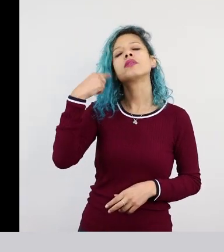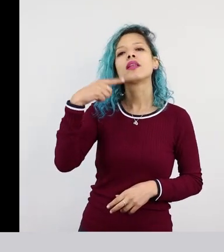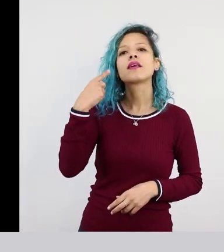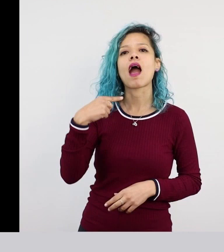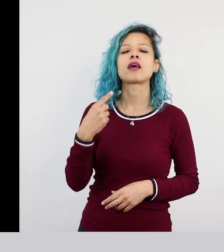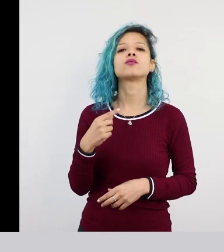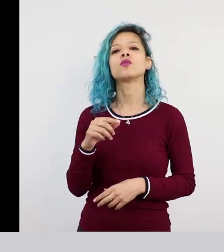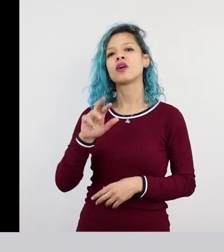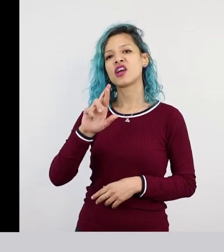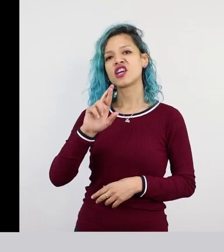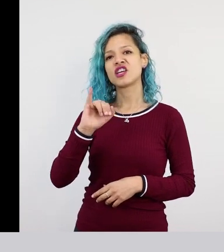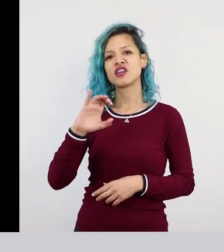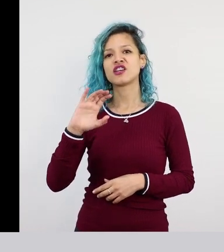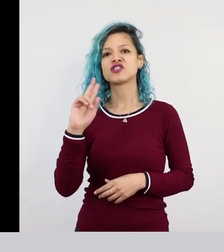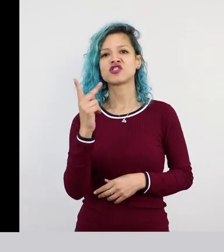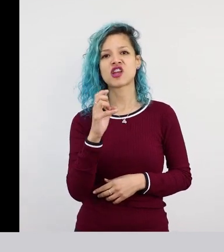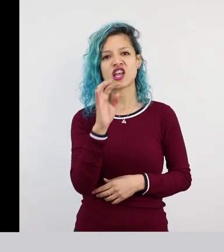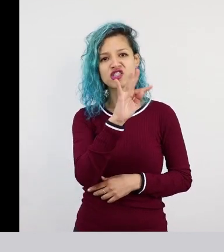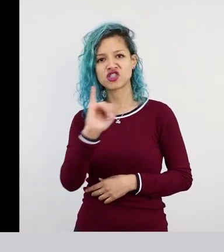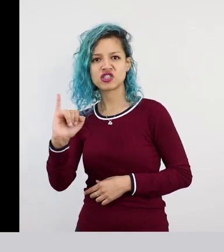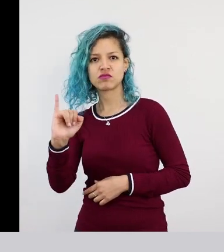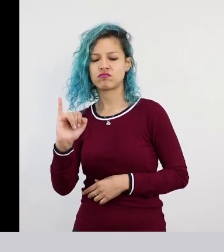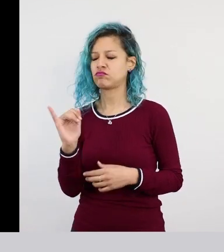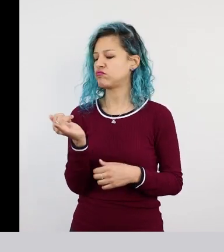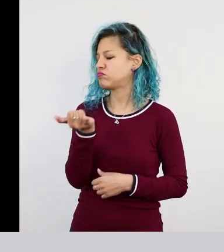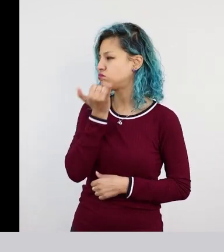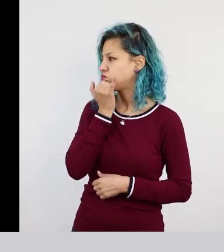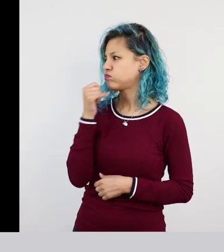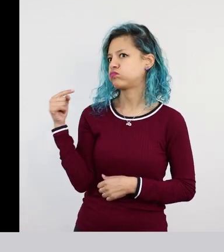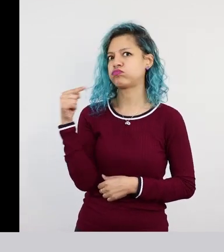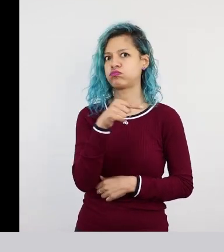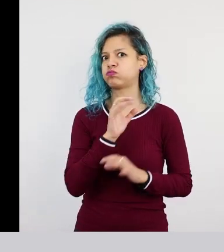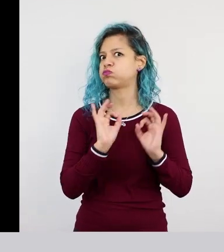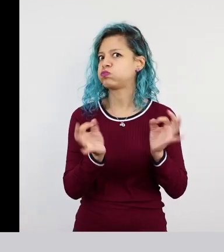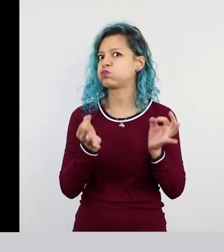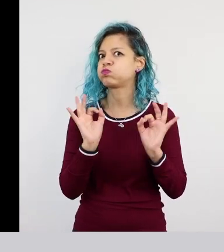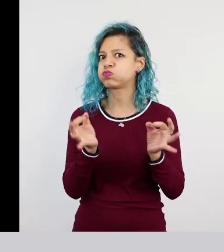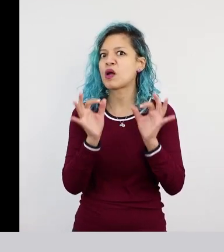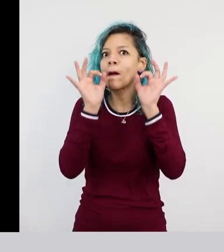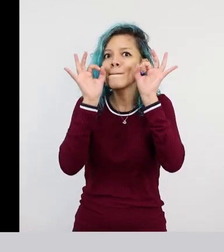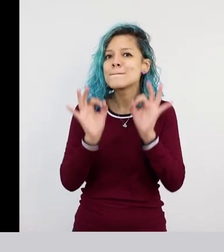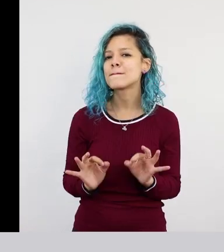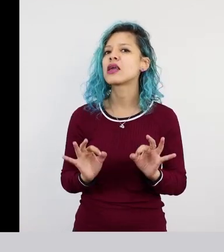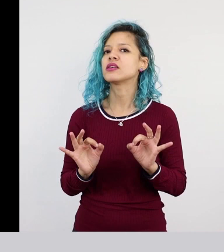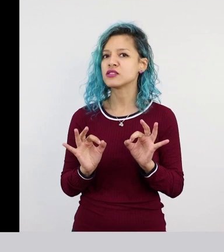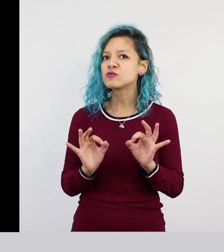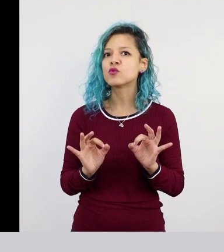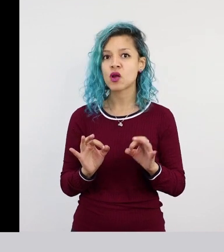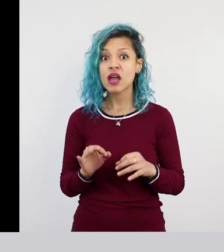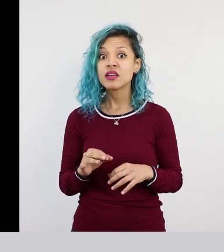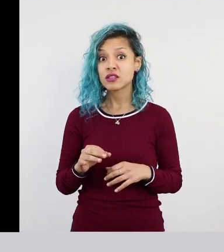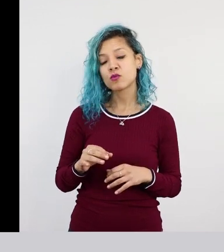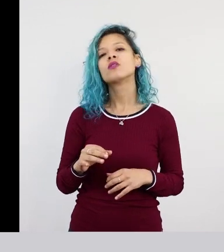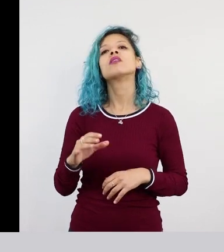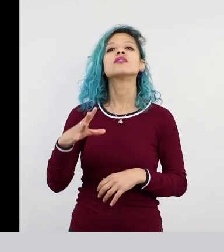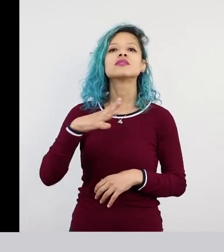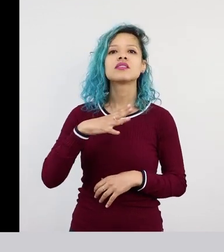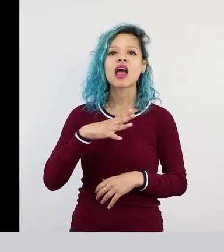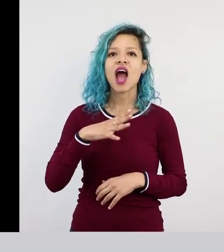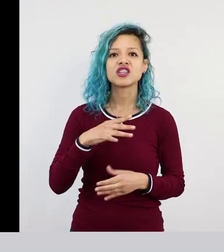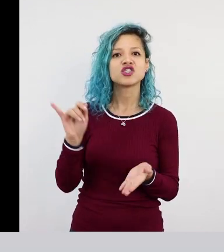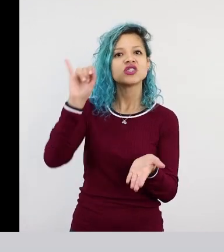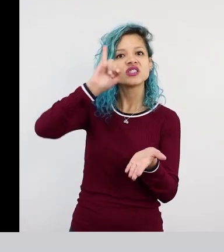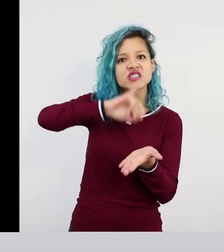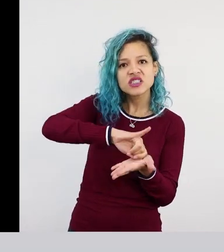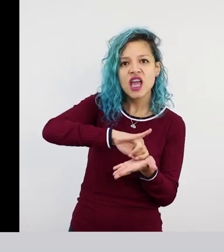Tinha um delegado maldito, Riquete, que era um terror. Ele fechava o centro da